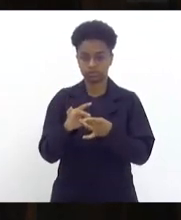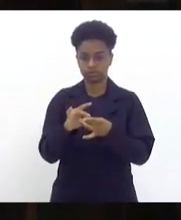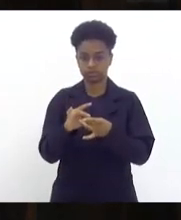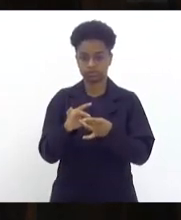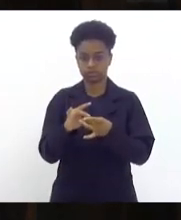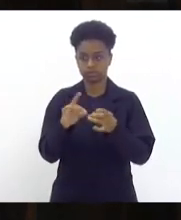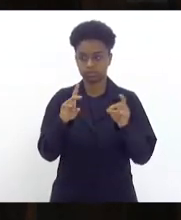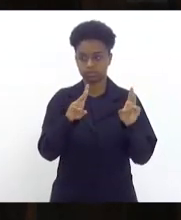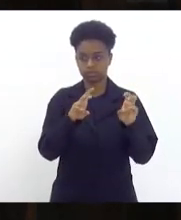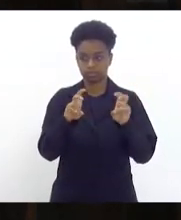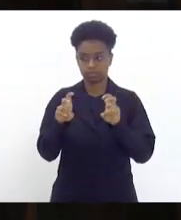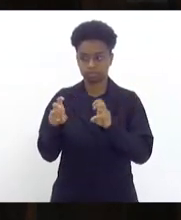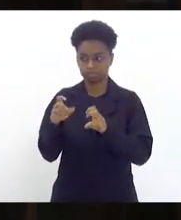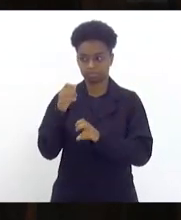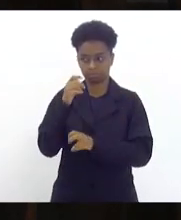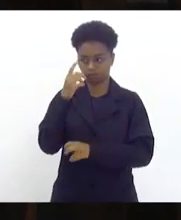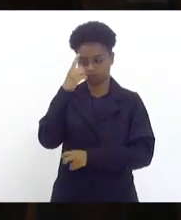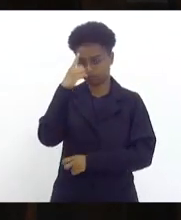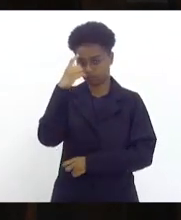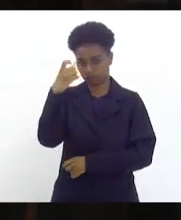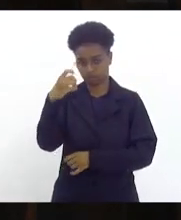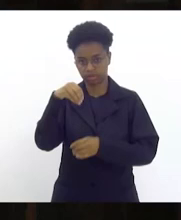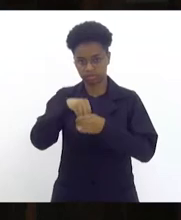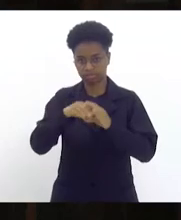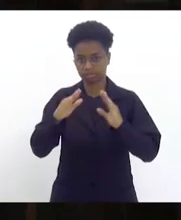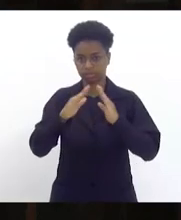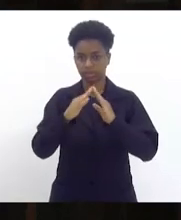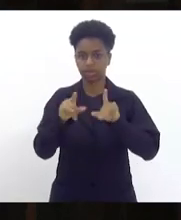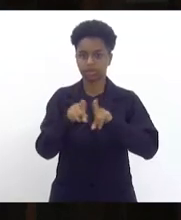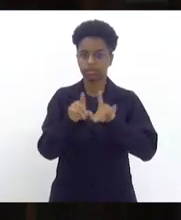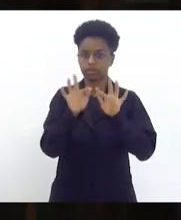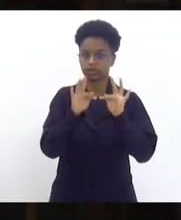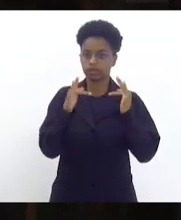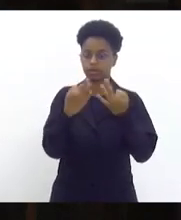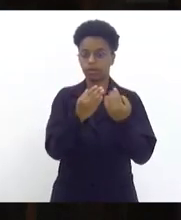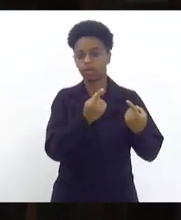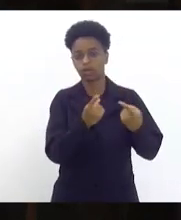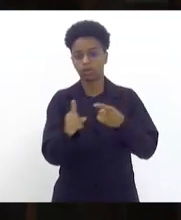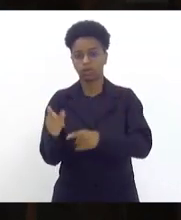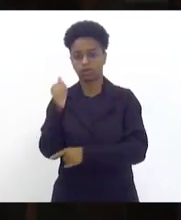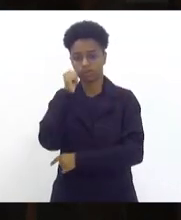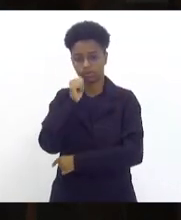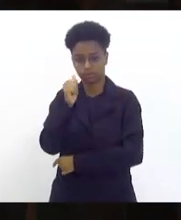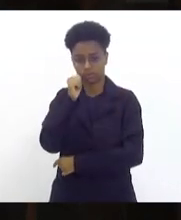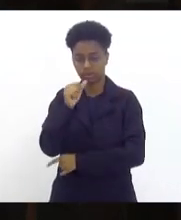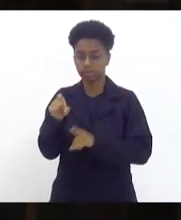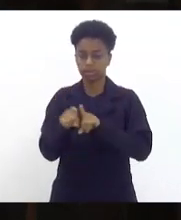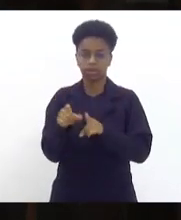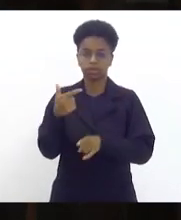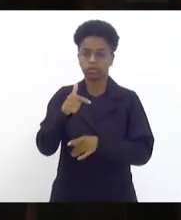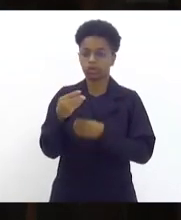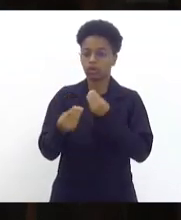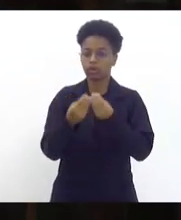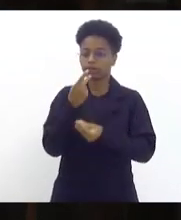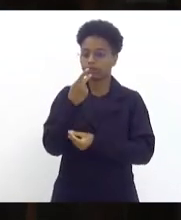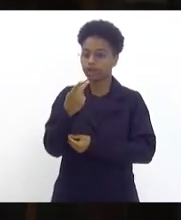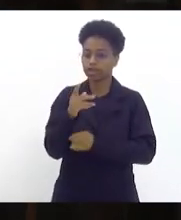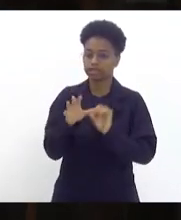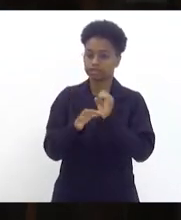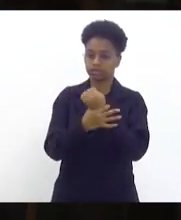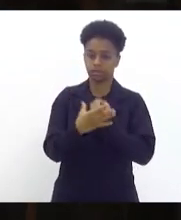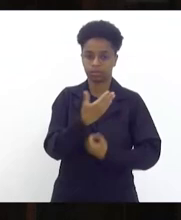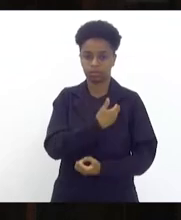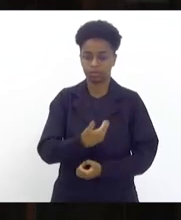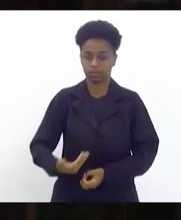tocantes a violência doméstica e familiar contra mulher não há como falar em segurança pública sem que a gente